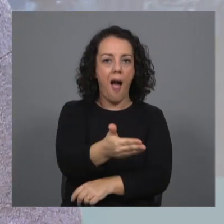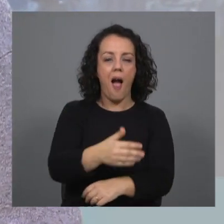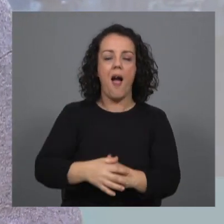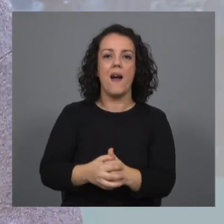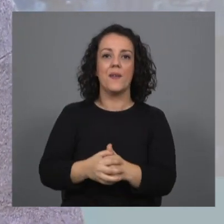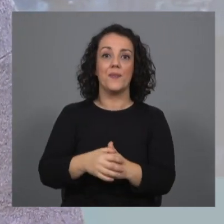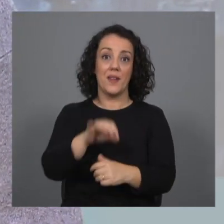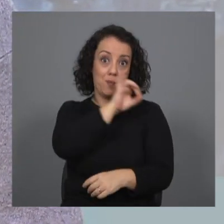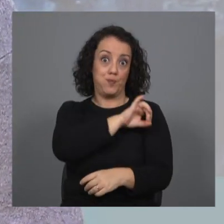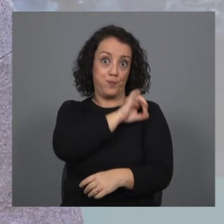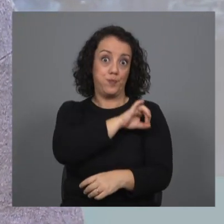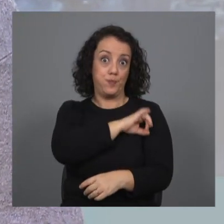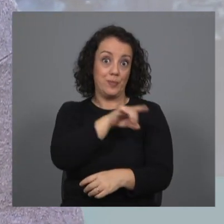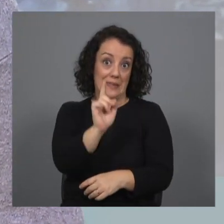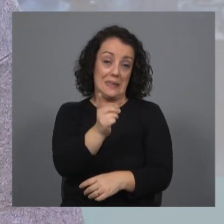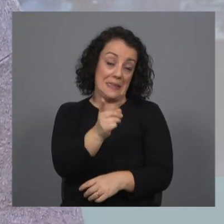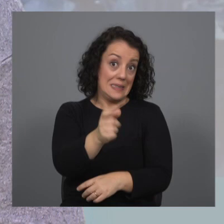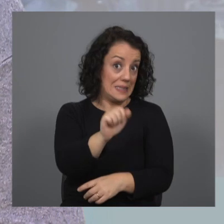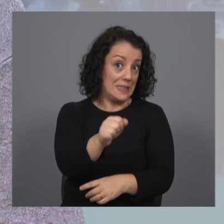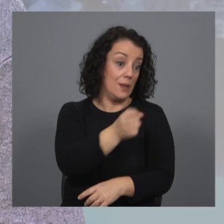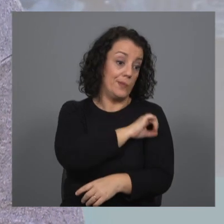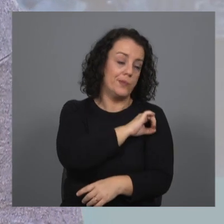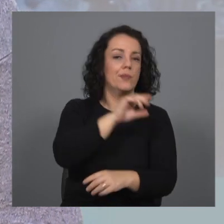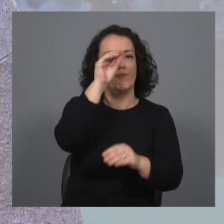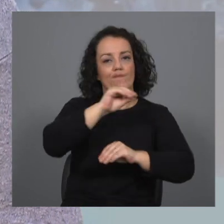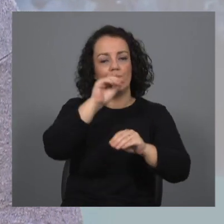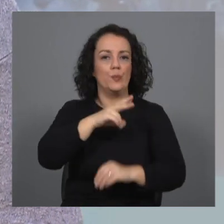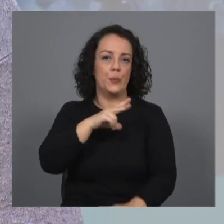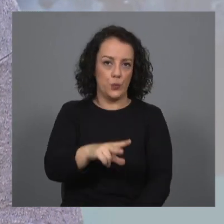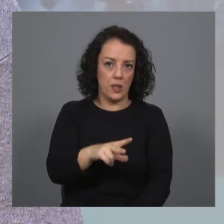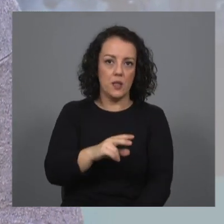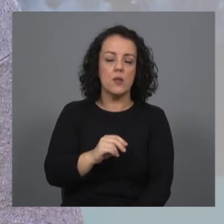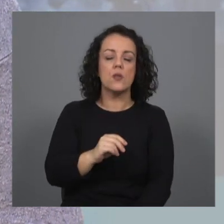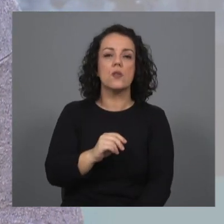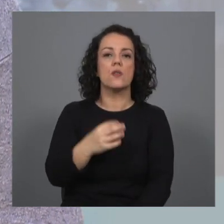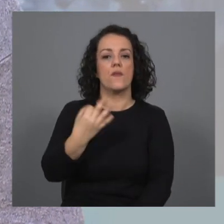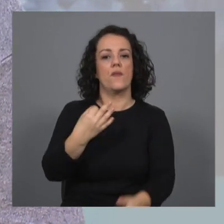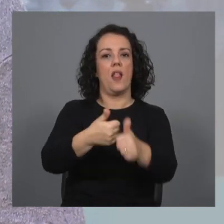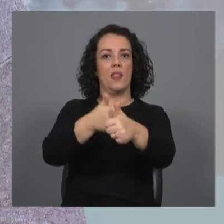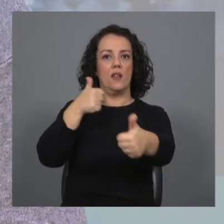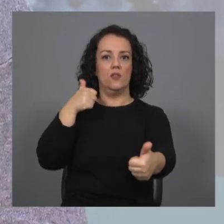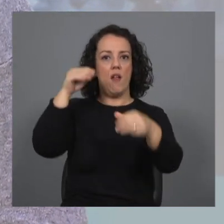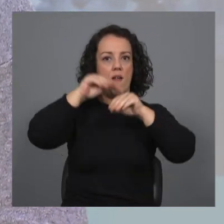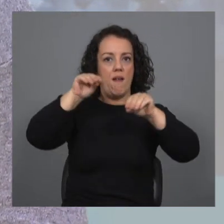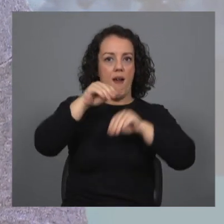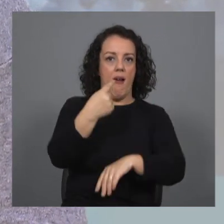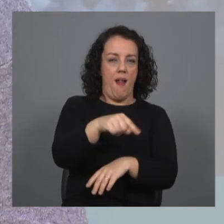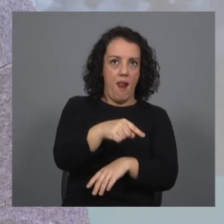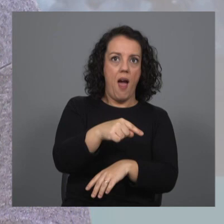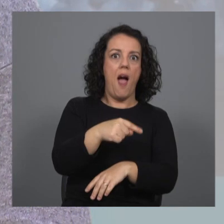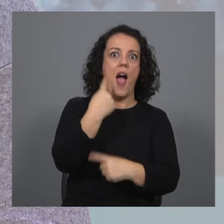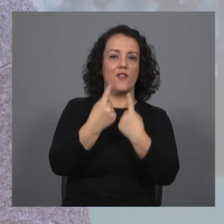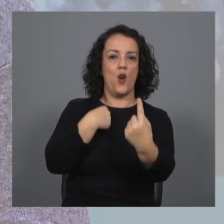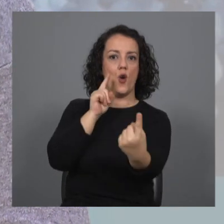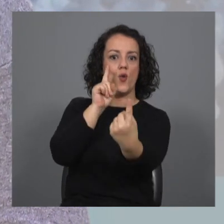aulas de alfabetização. De alfabetização e de português. Estão a acontecer à distância e muitas das vezes de um para um. Portanto,